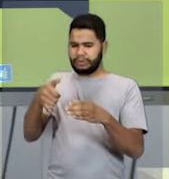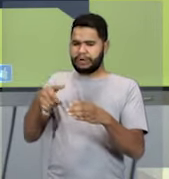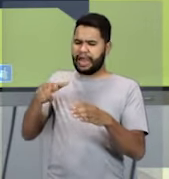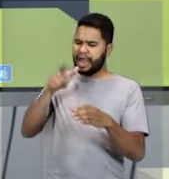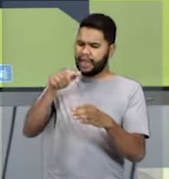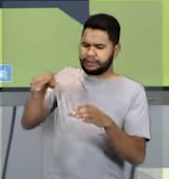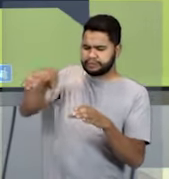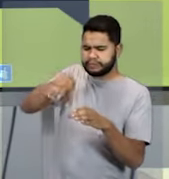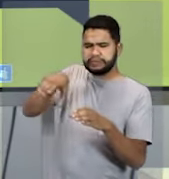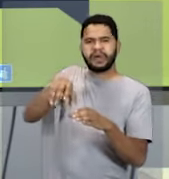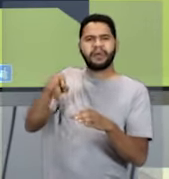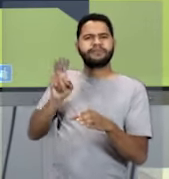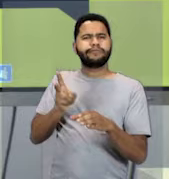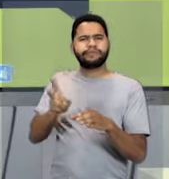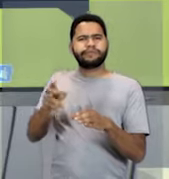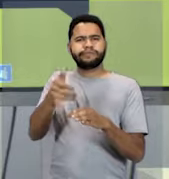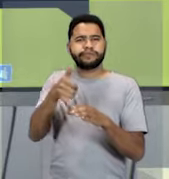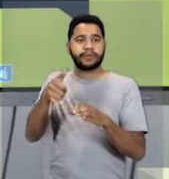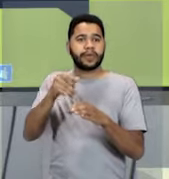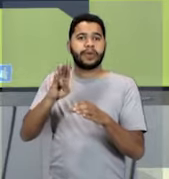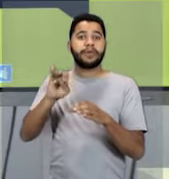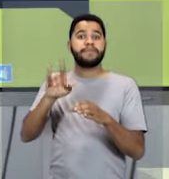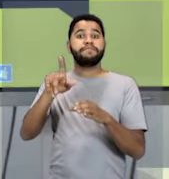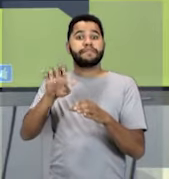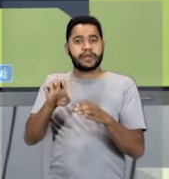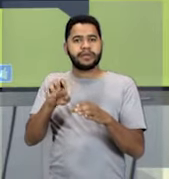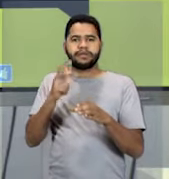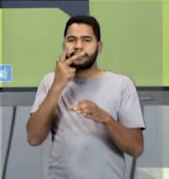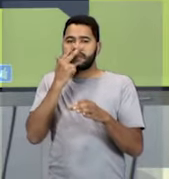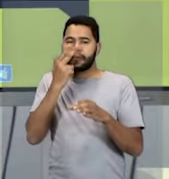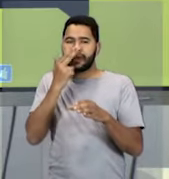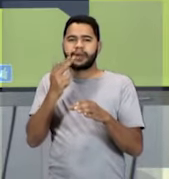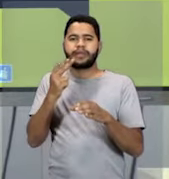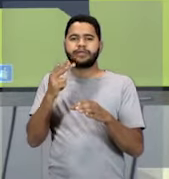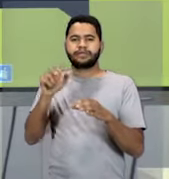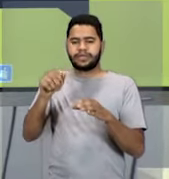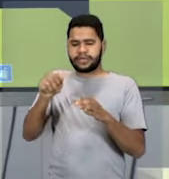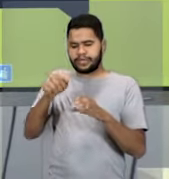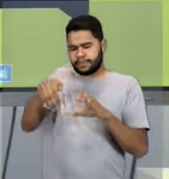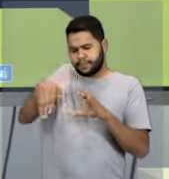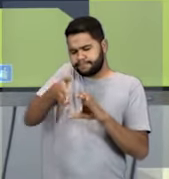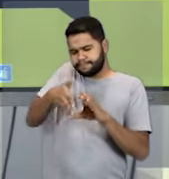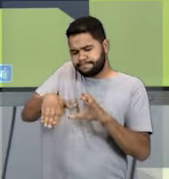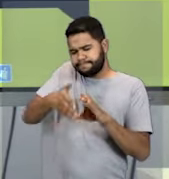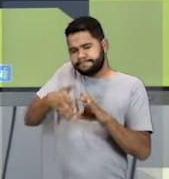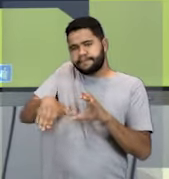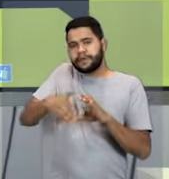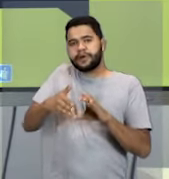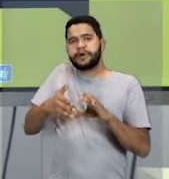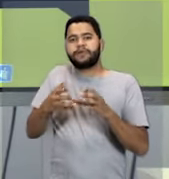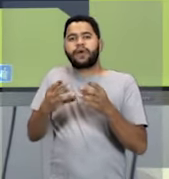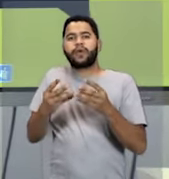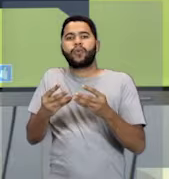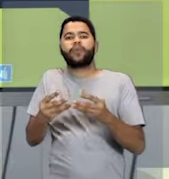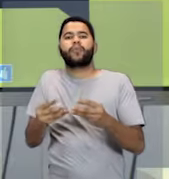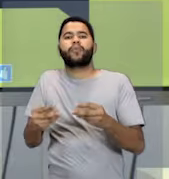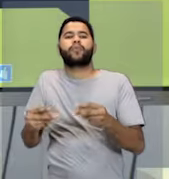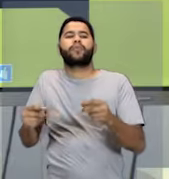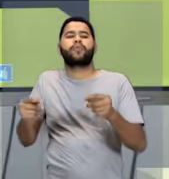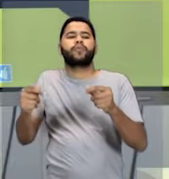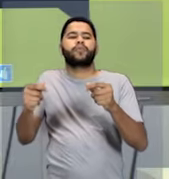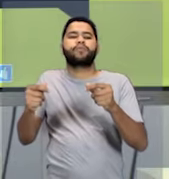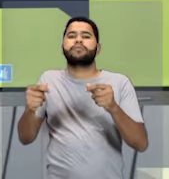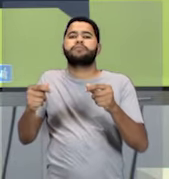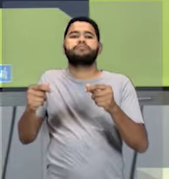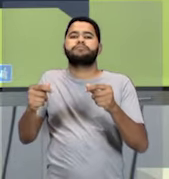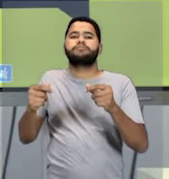sai. A bile tem uma ação parecida com a do sabão, porque ela vai agir na gordura. Você joga o